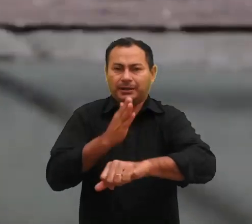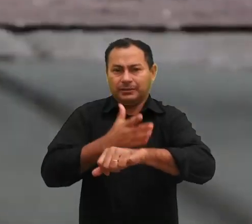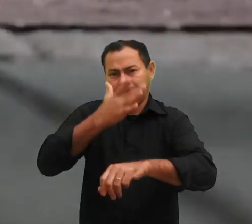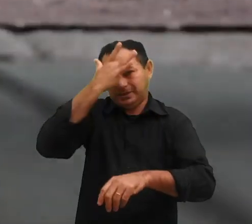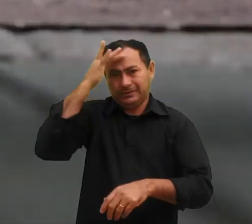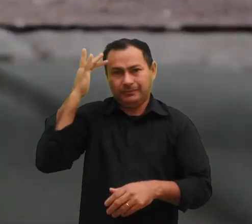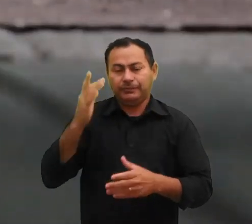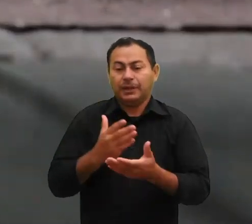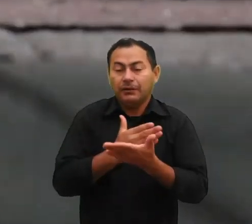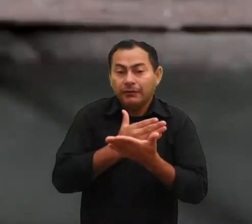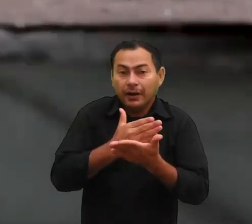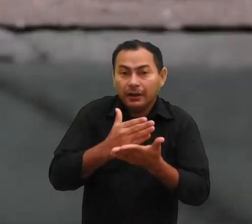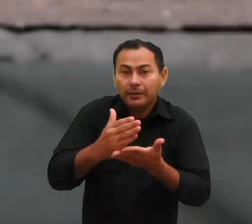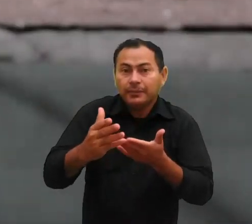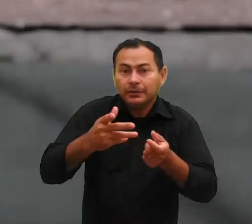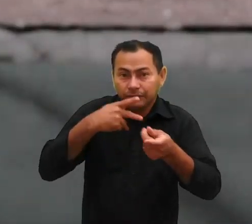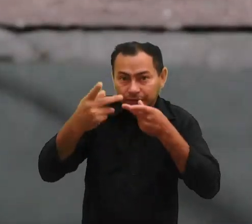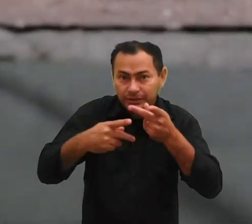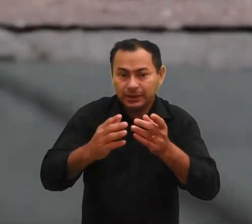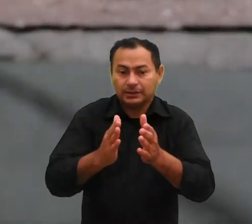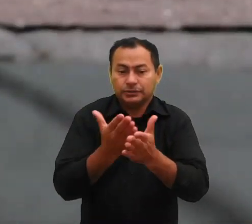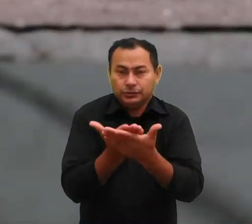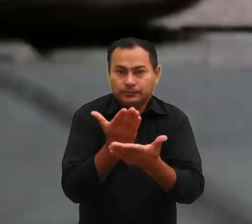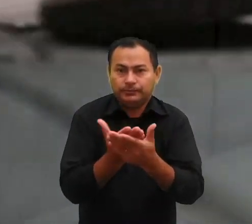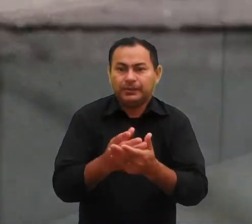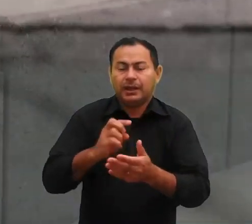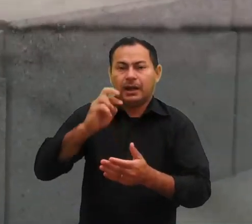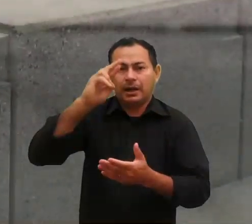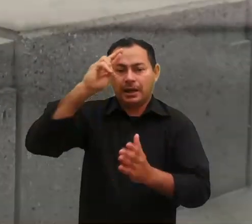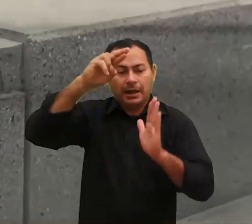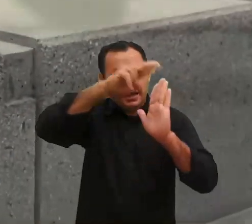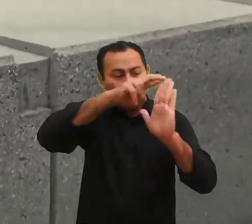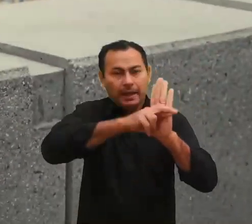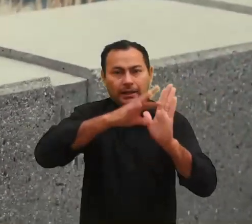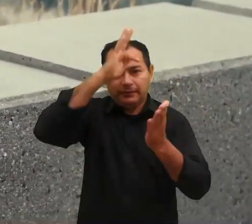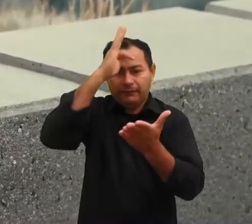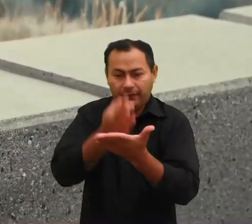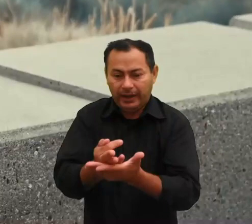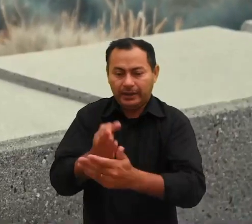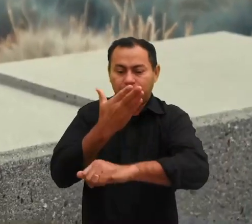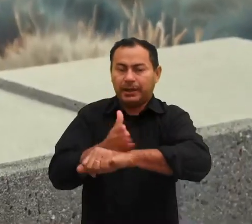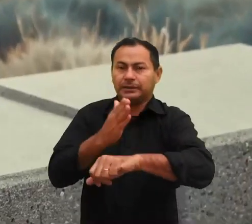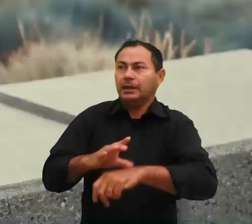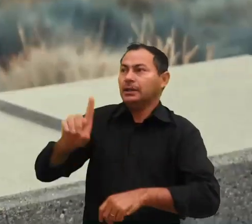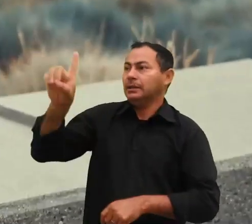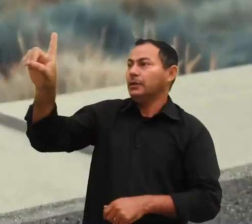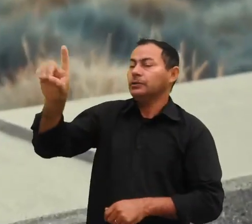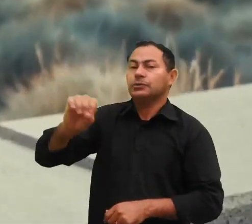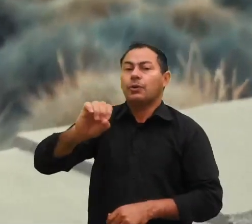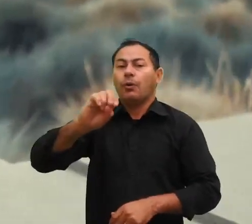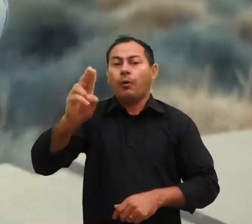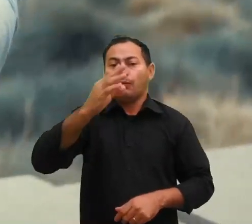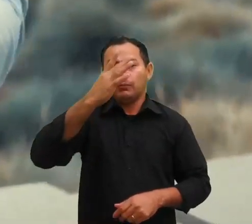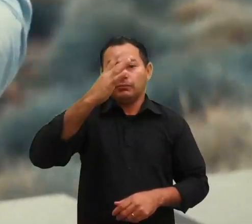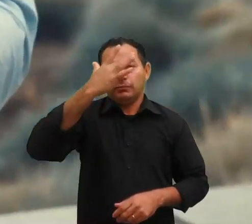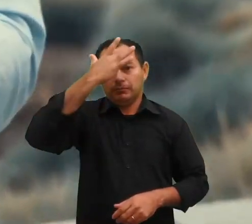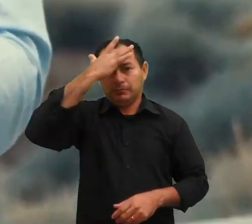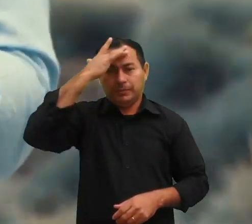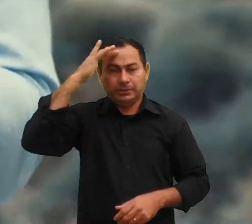homens. Como dissemos no início desse estudo, a regra de fé e prática é Deus ou o